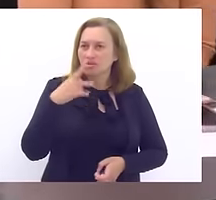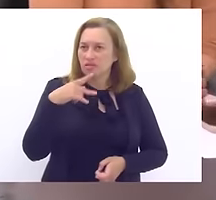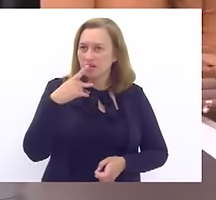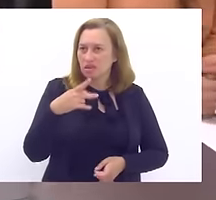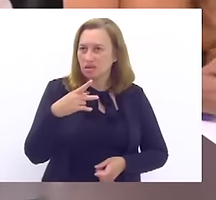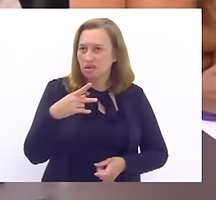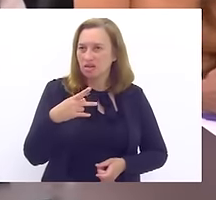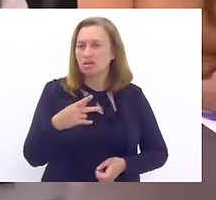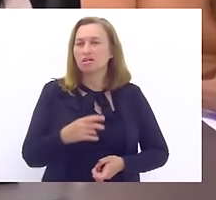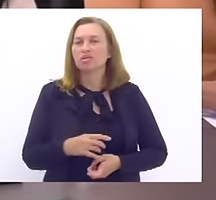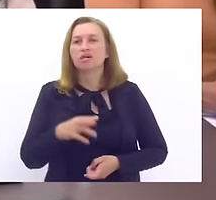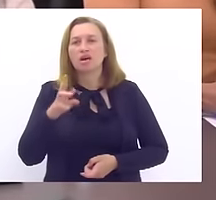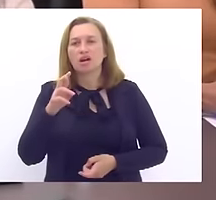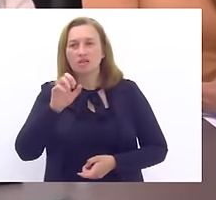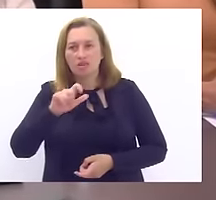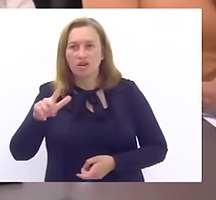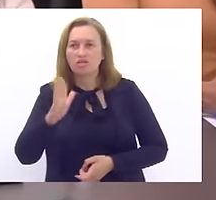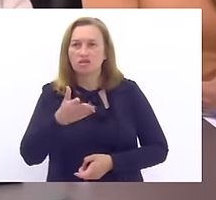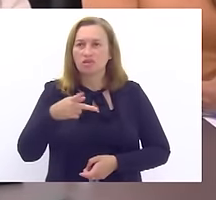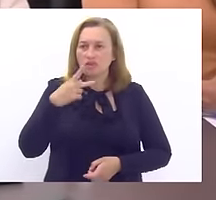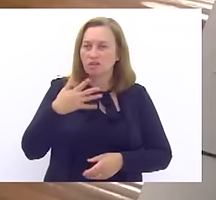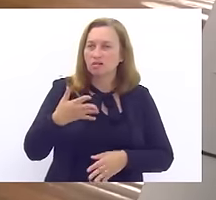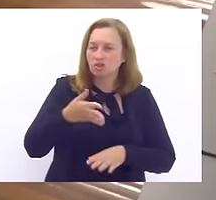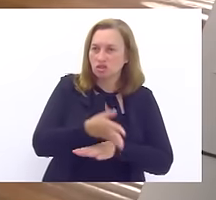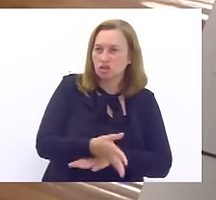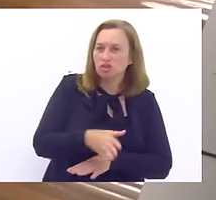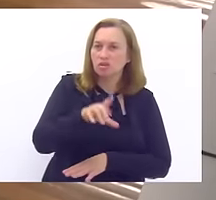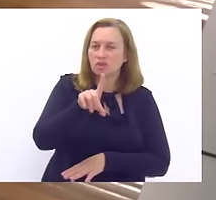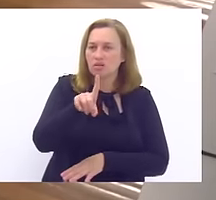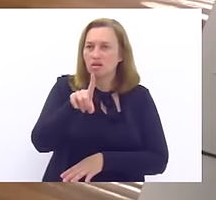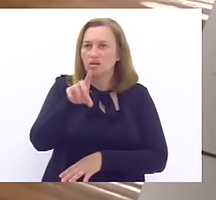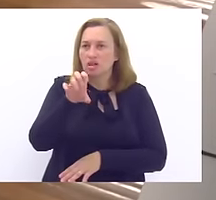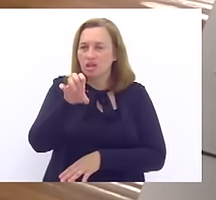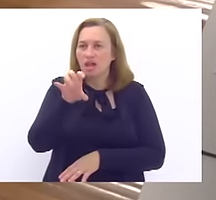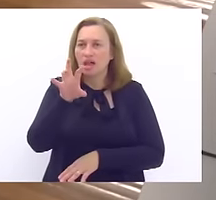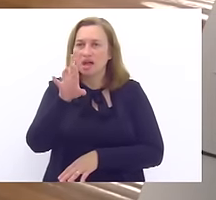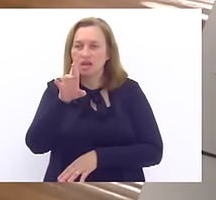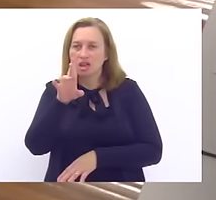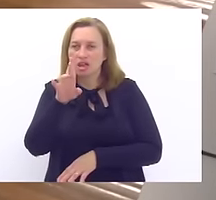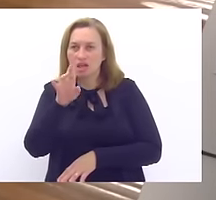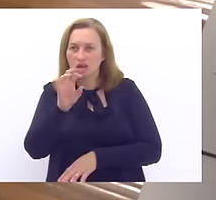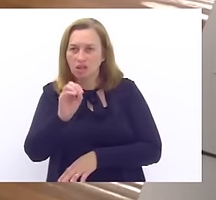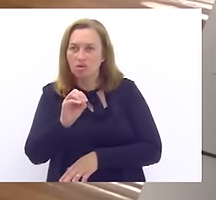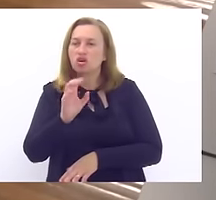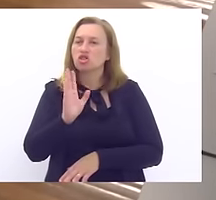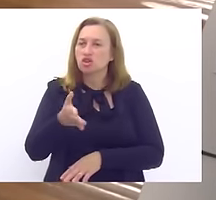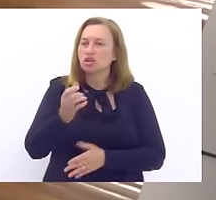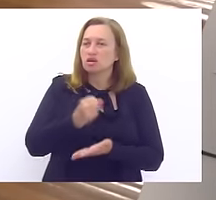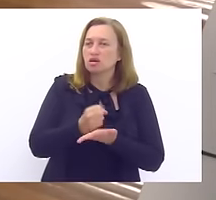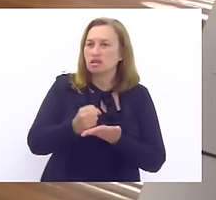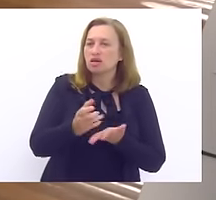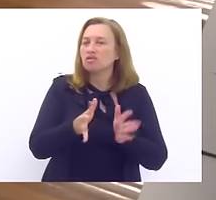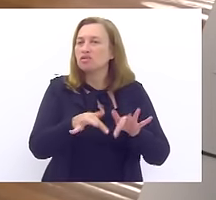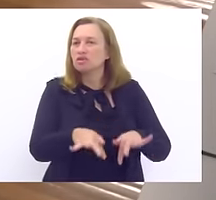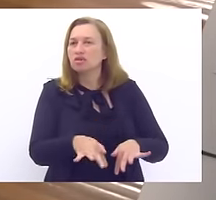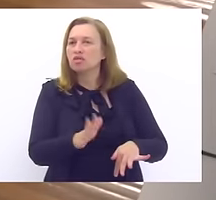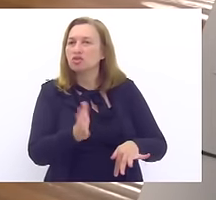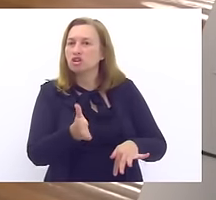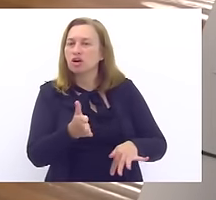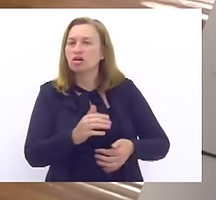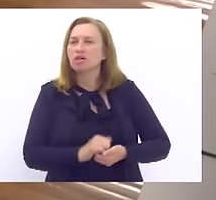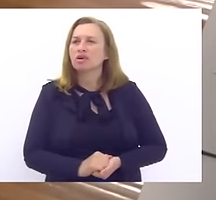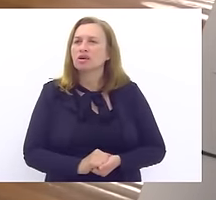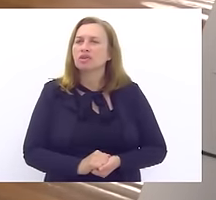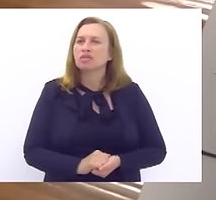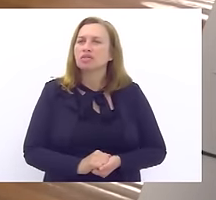do Rafael já ter falado que quando chegamos no teto já existia essa configuração contratual Esse contrato tá no final os contrato